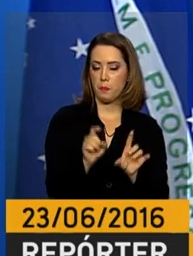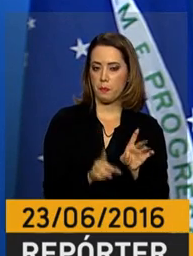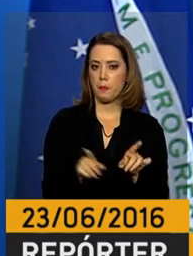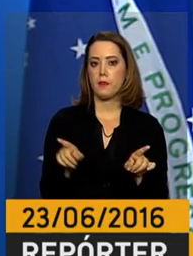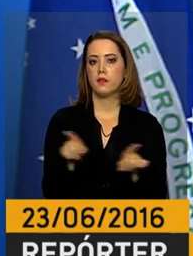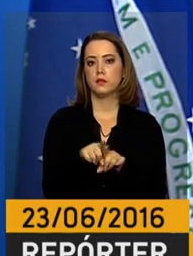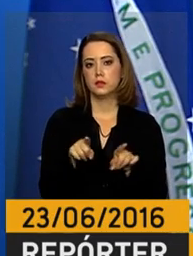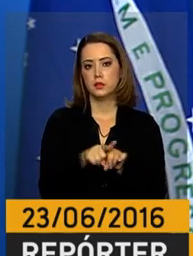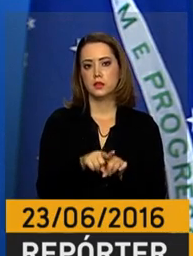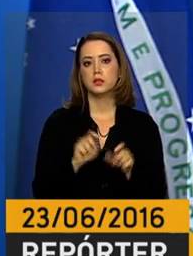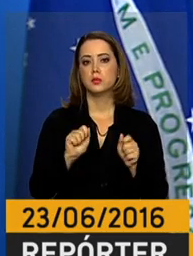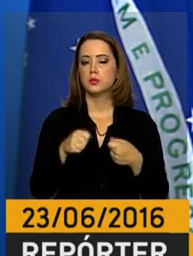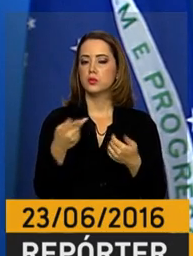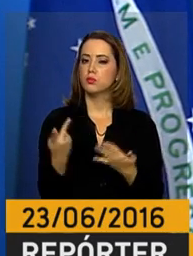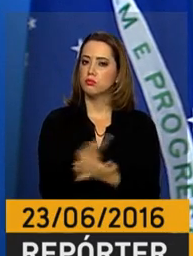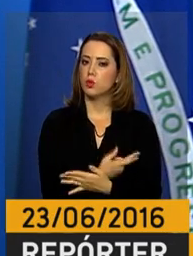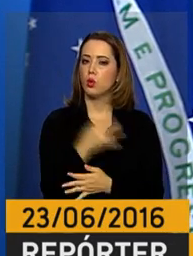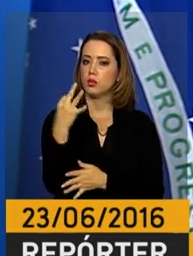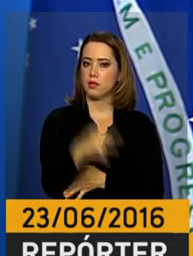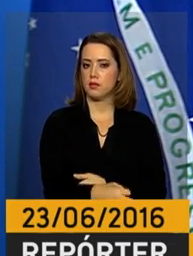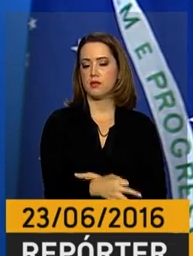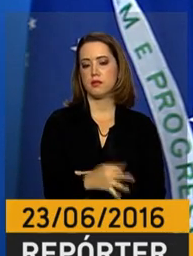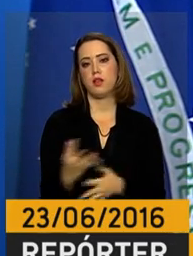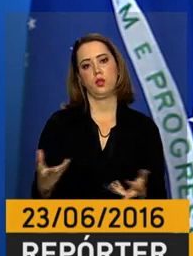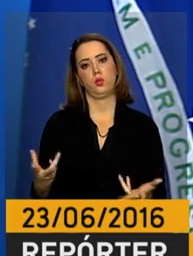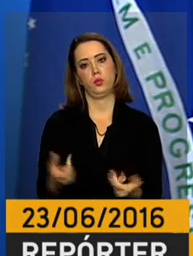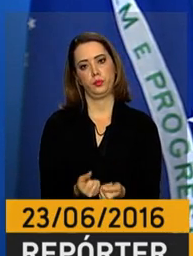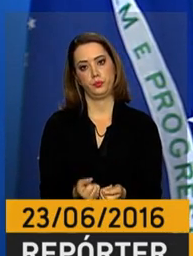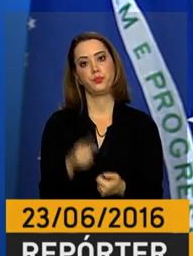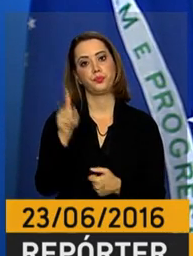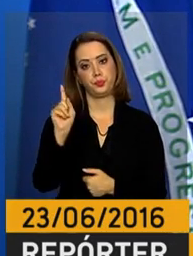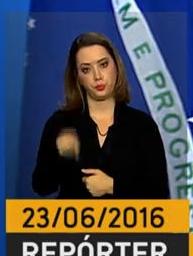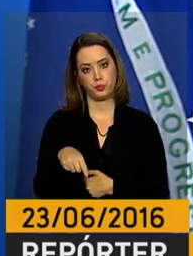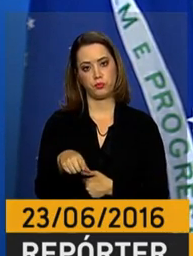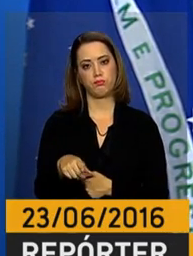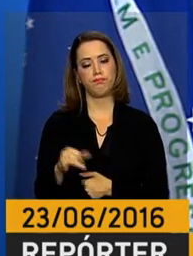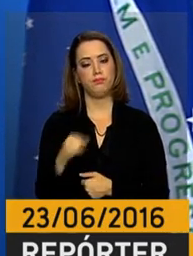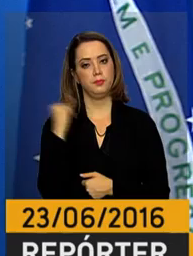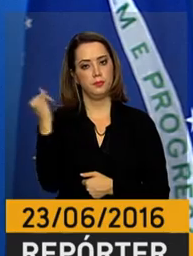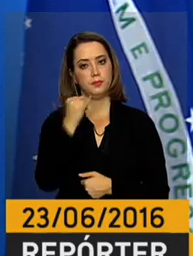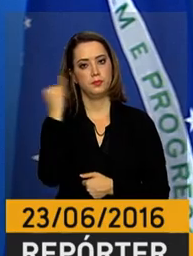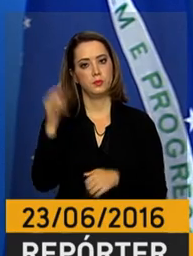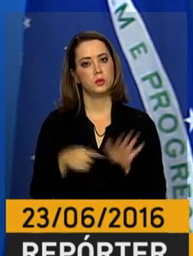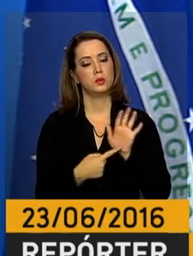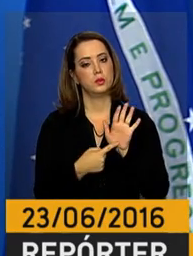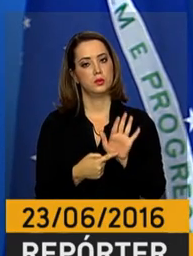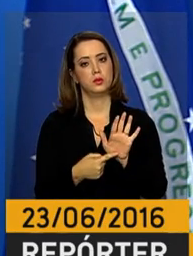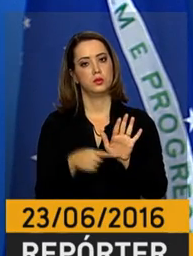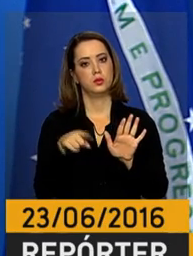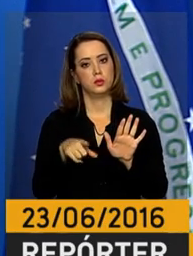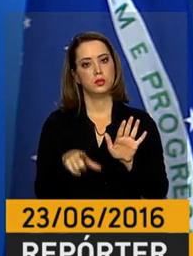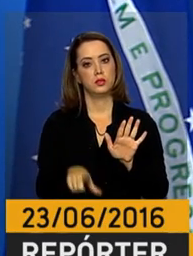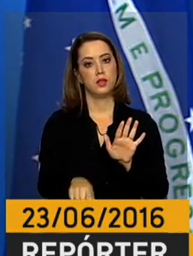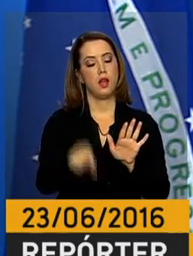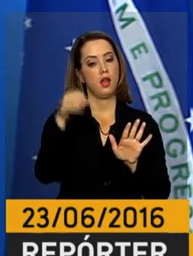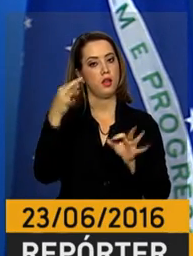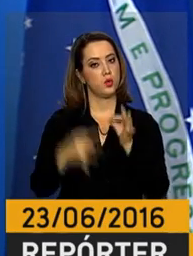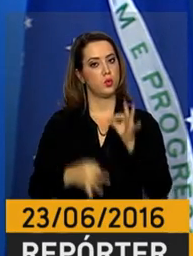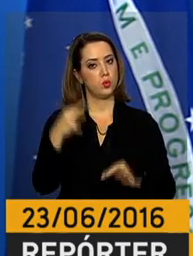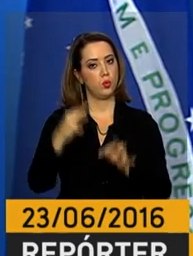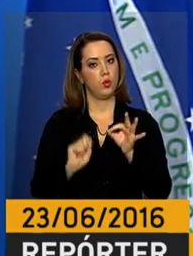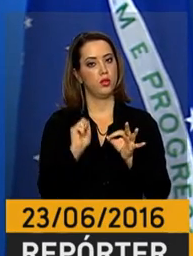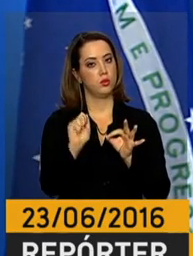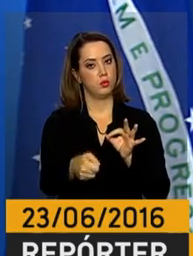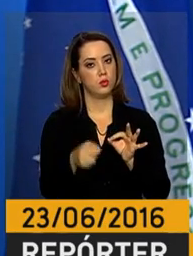e da sua eficácia em qualquer caso é importante salientar a decisão terá eficácia temporal